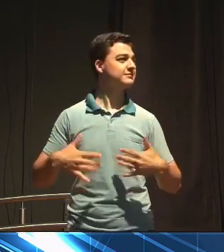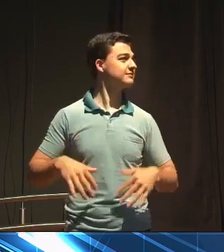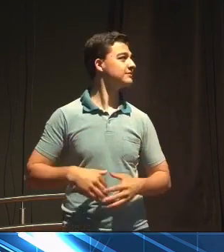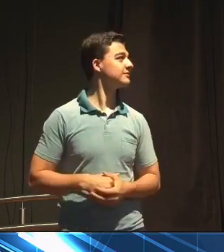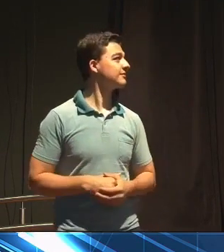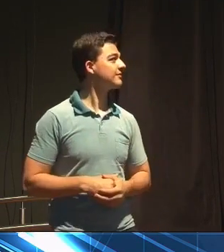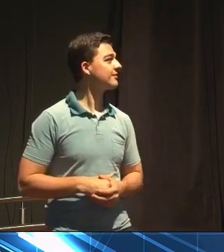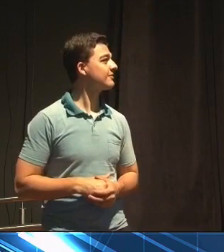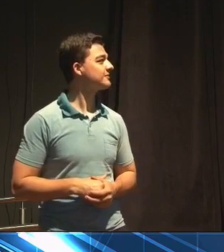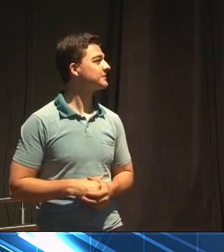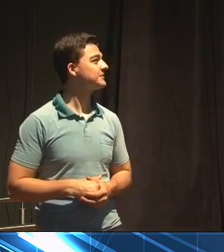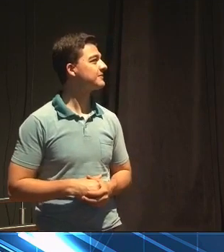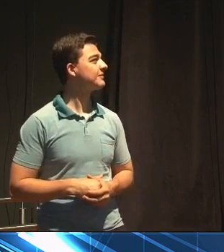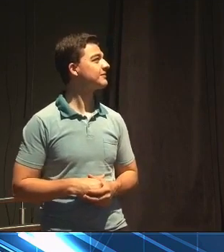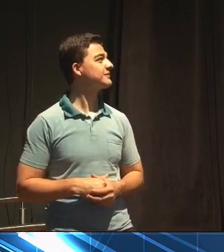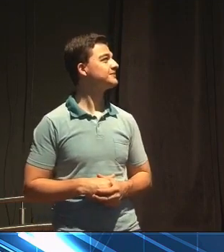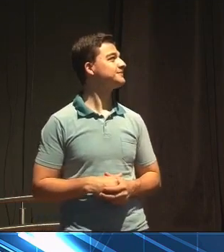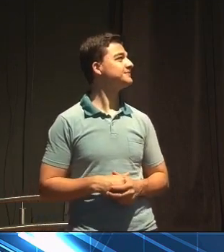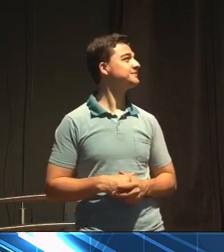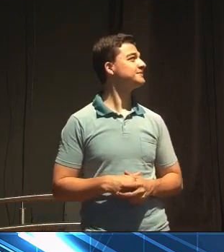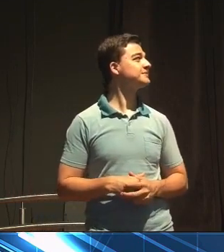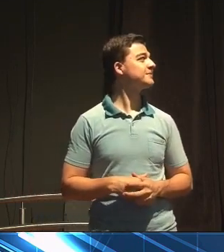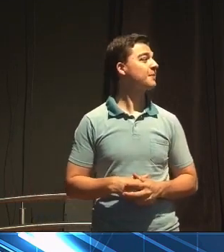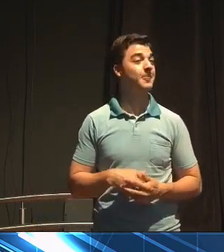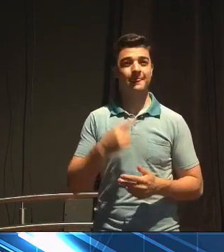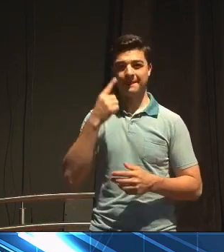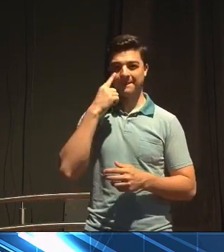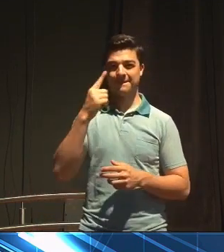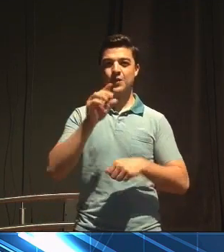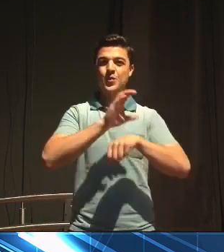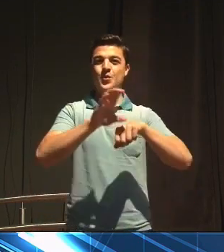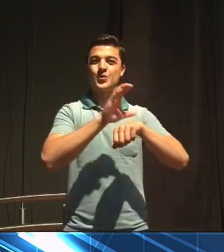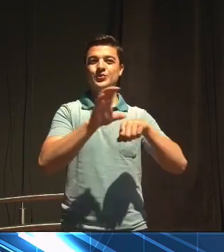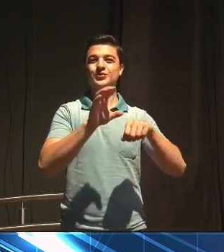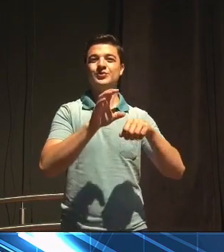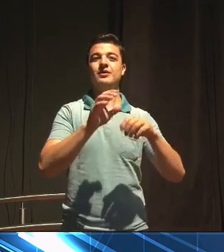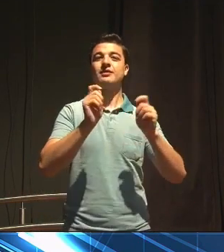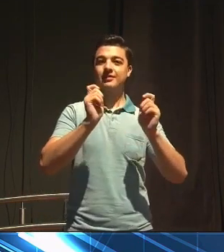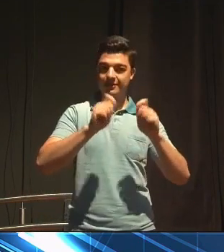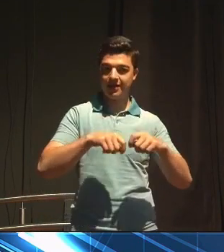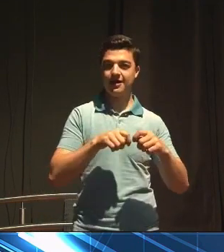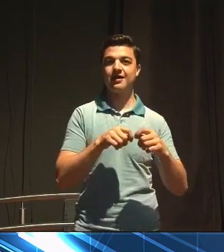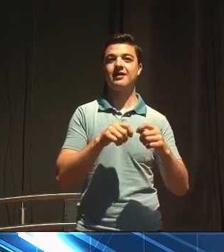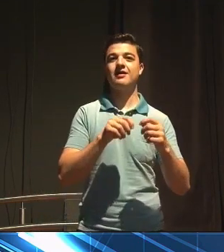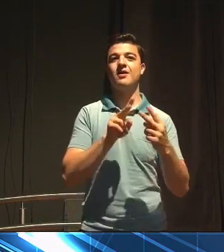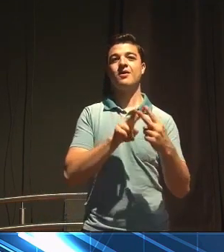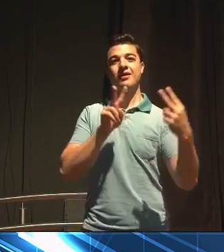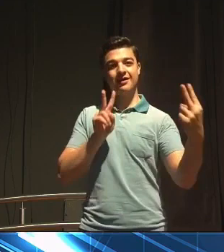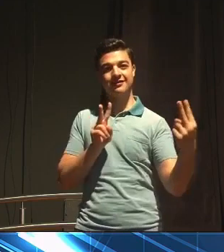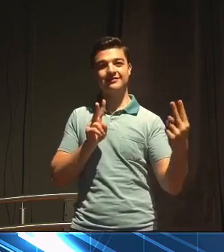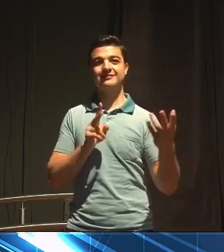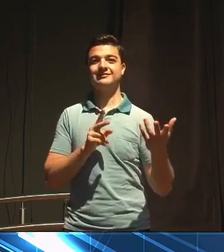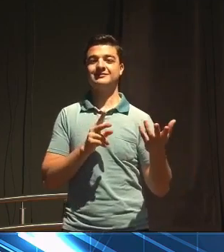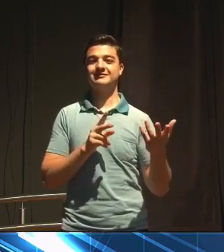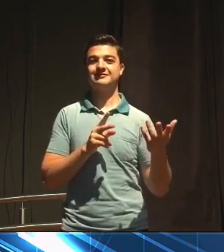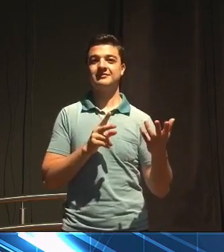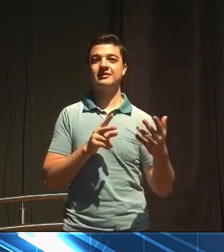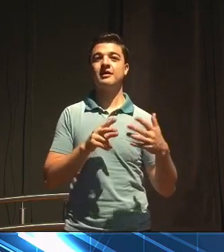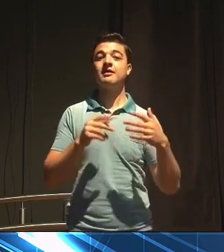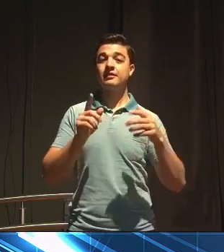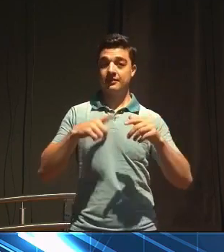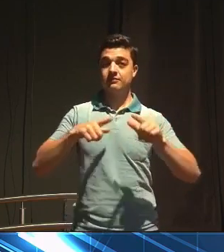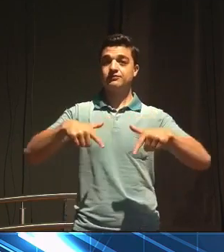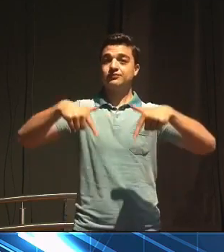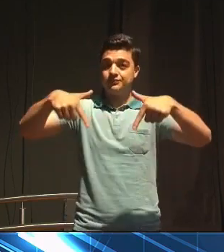vovô. Você tem várias escolas de programação, principalmente online, cursos gratuitos, certificações